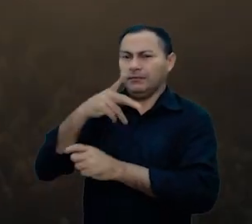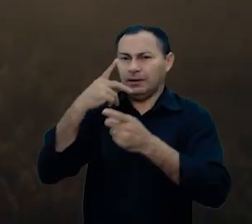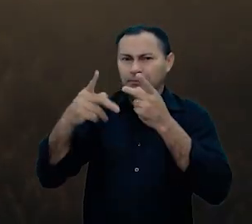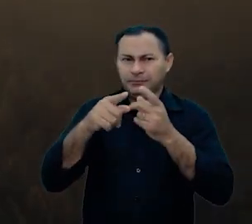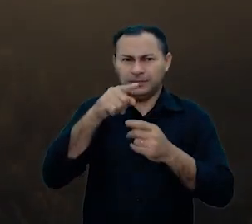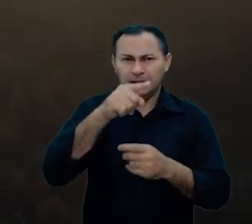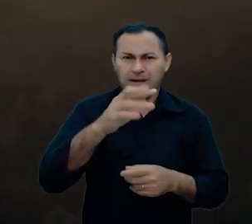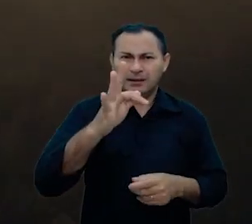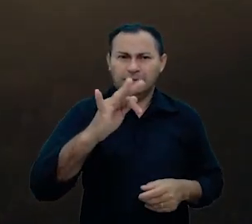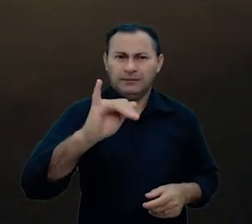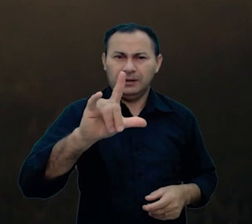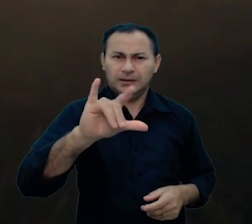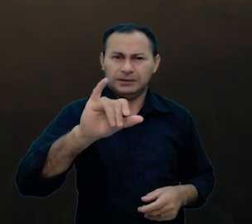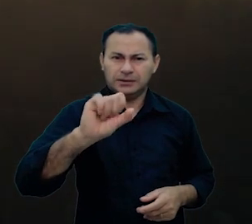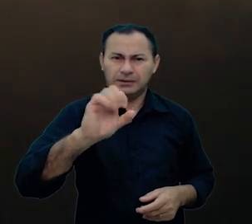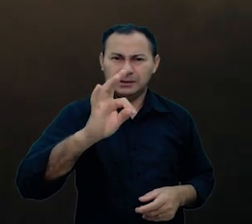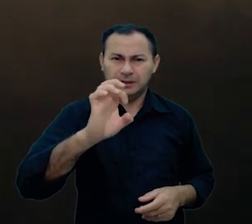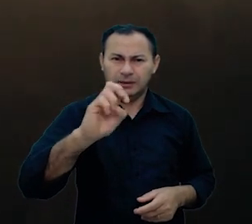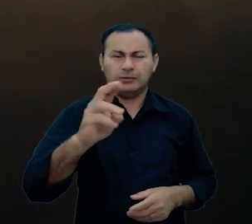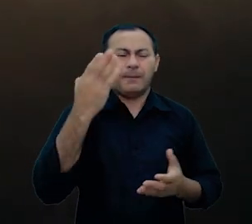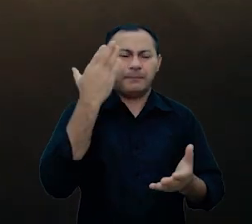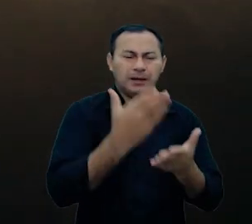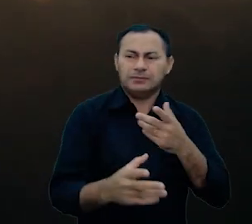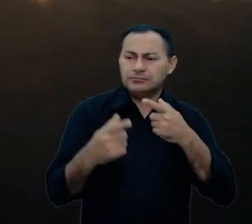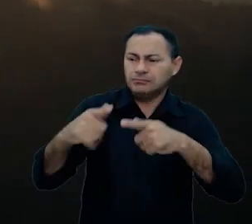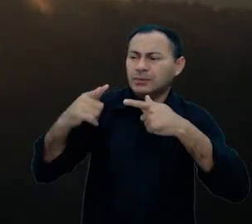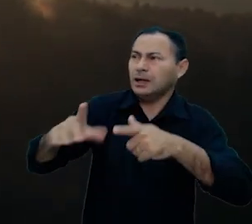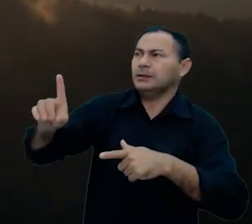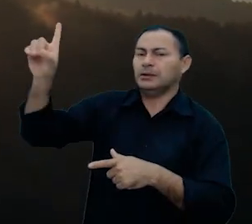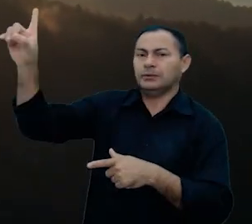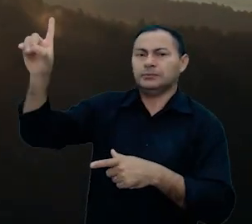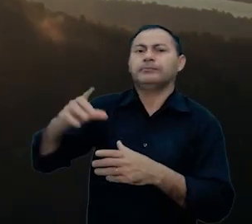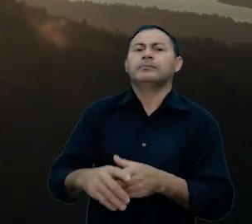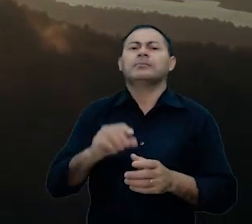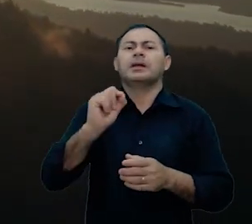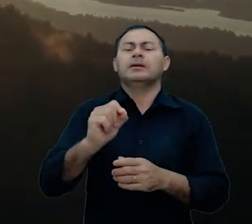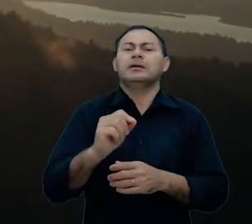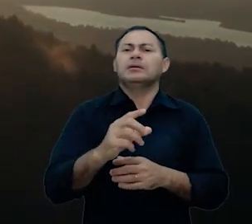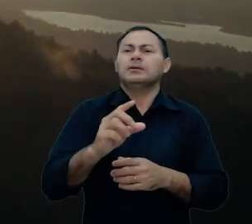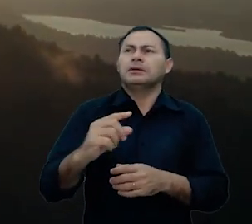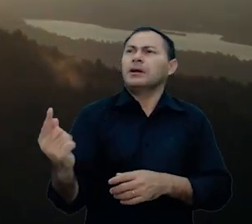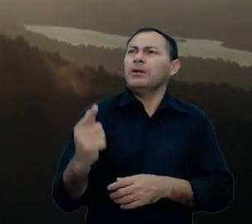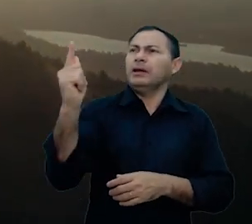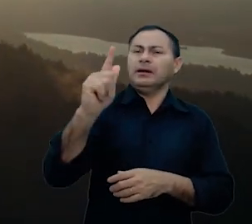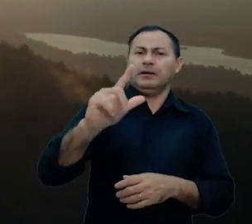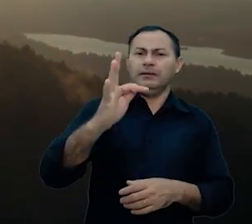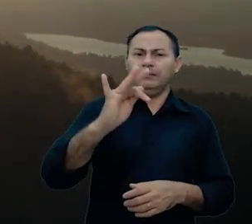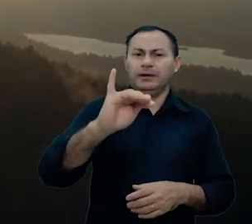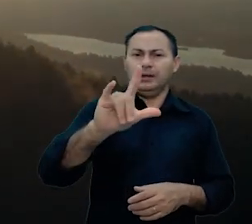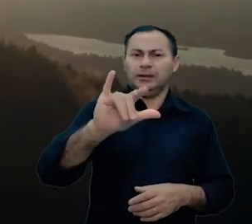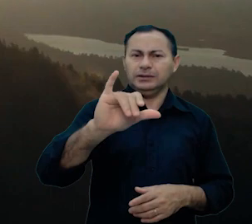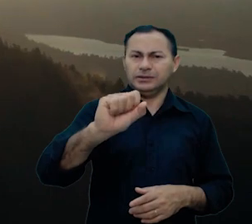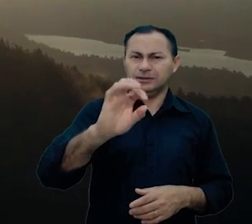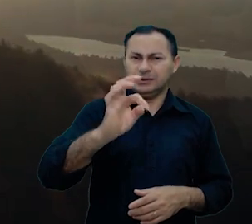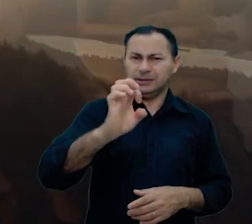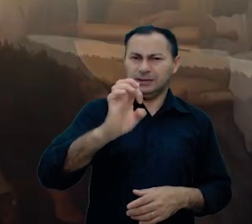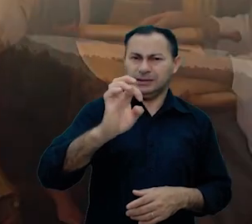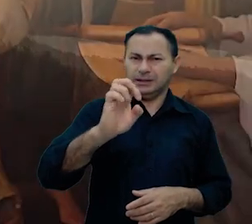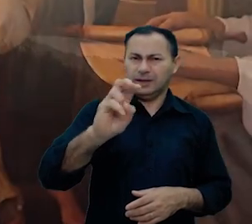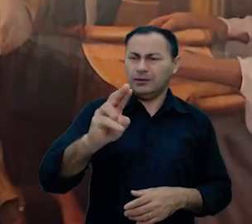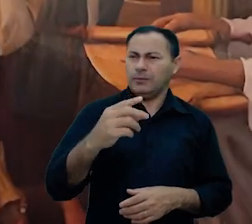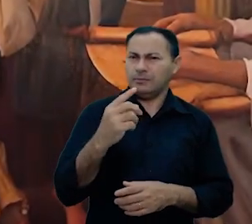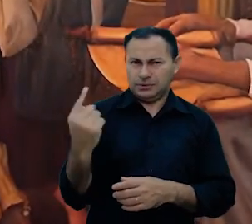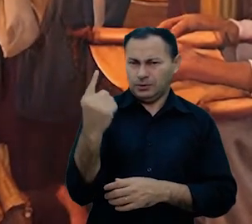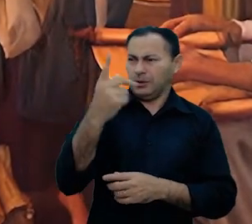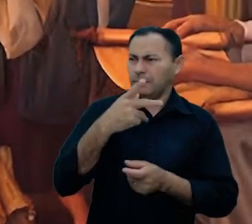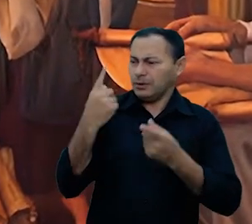esse filisteu está perdido. Ele está insultando a Deus. Quem esse filisteu pensa que é para fazer gozação de Deus?